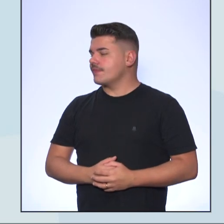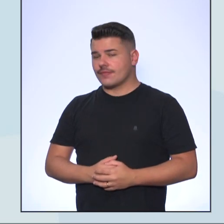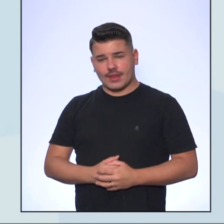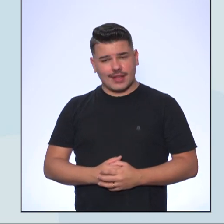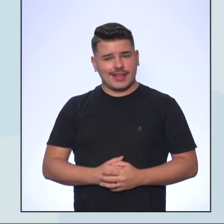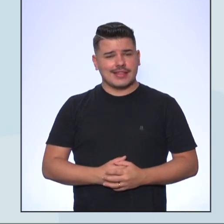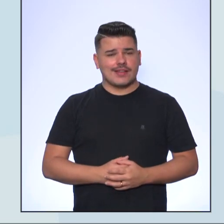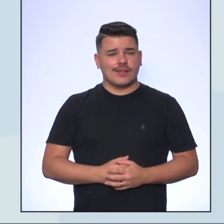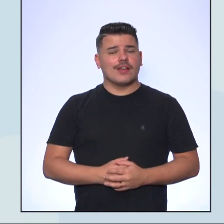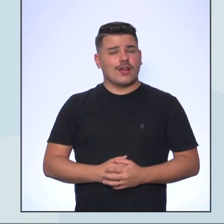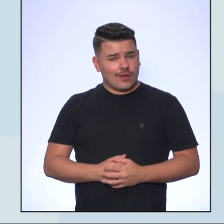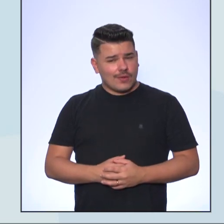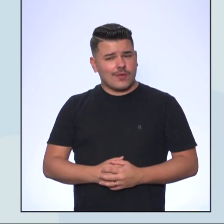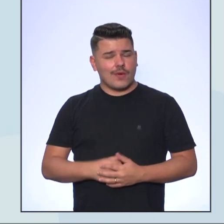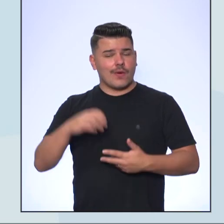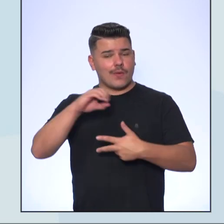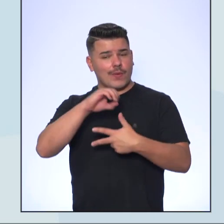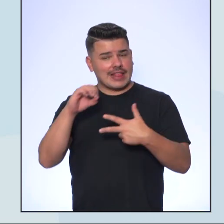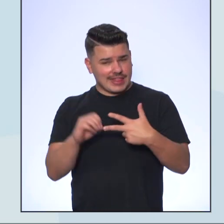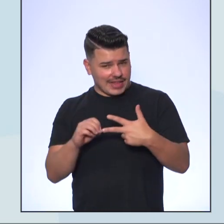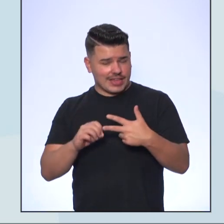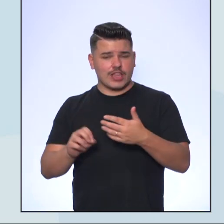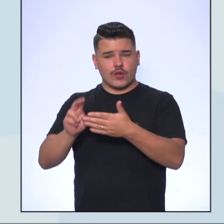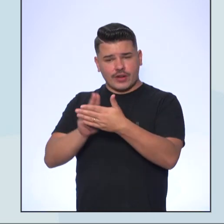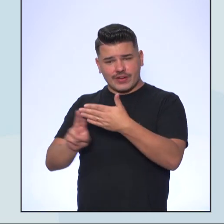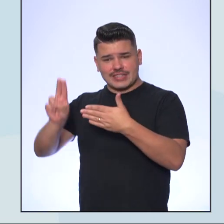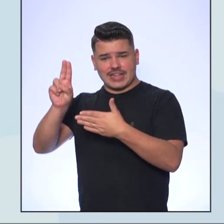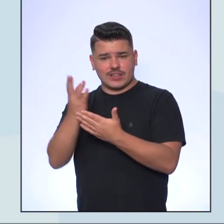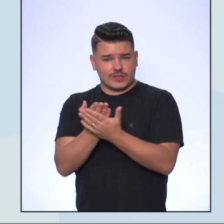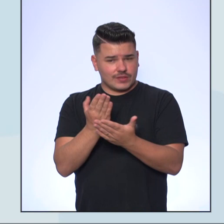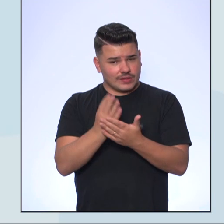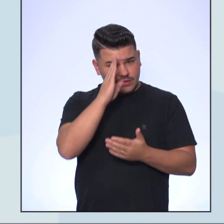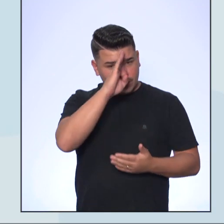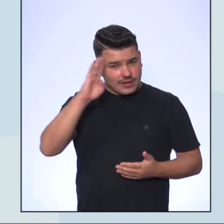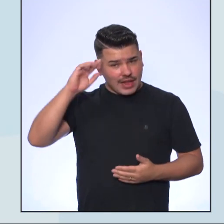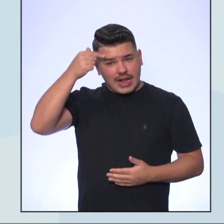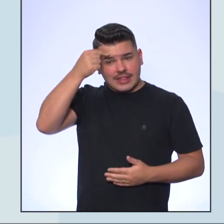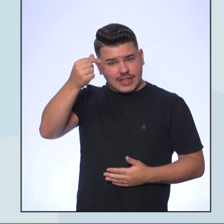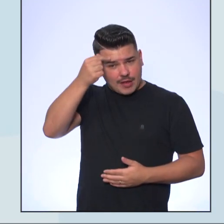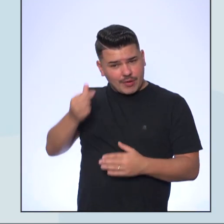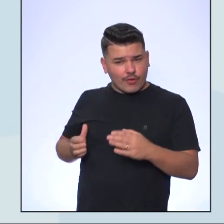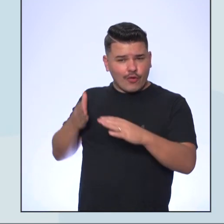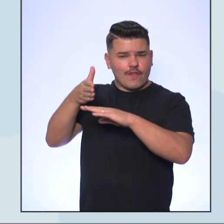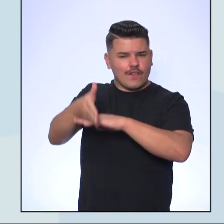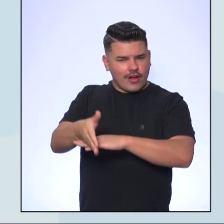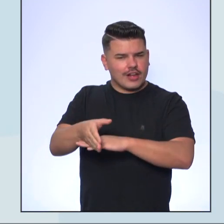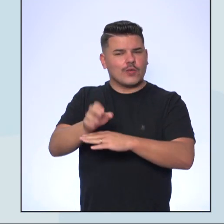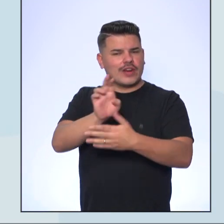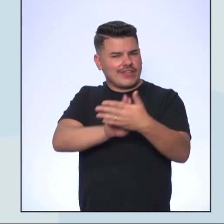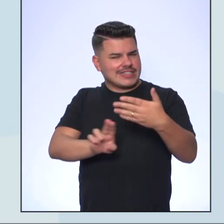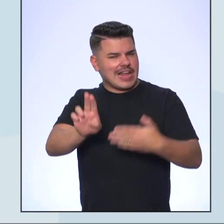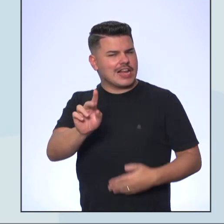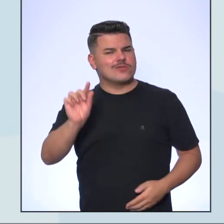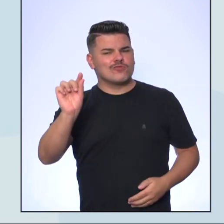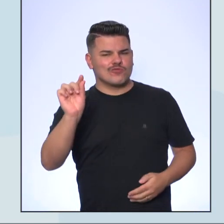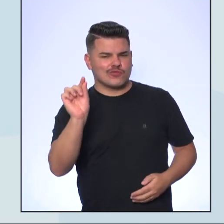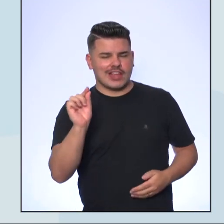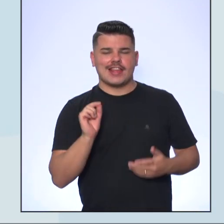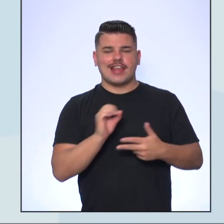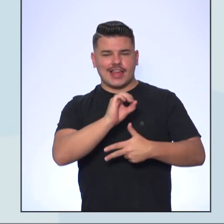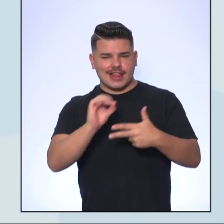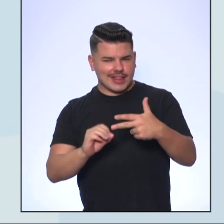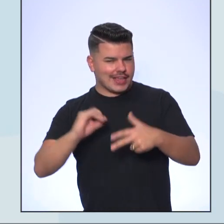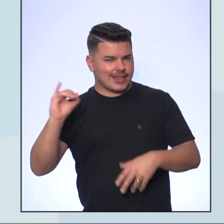Então, o Enem e o ensino superior, né? A gente está falando de Enem como porta de entrada, galera. Vocês precisam ter esse